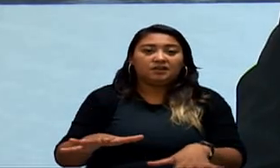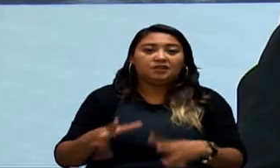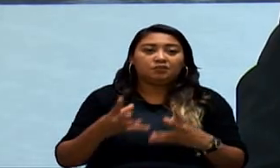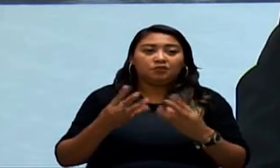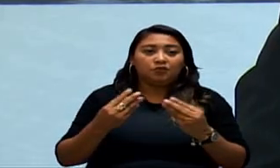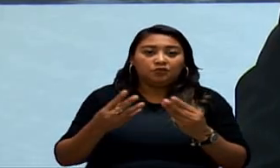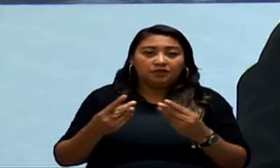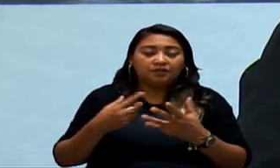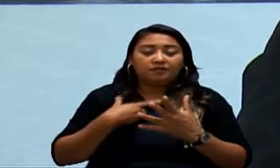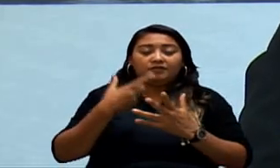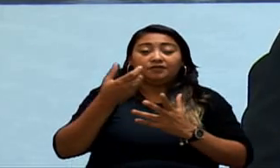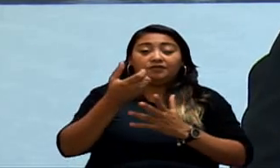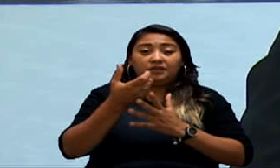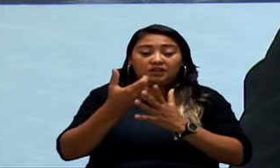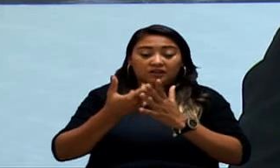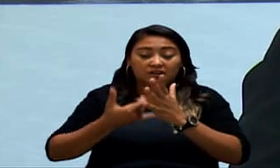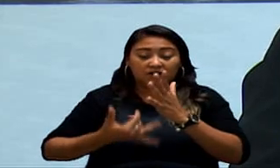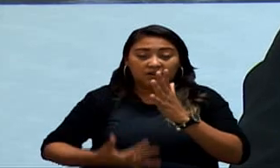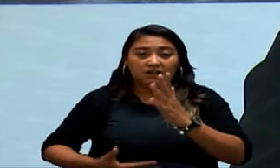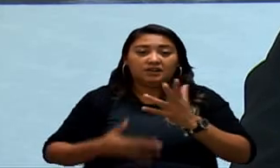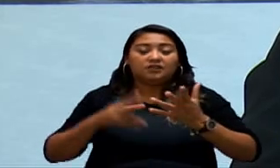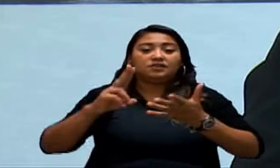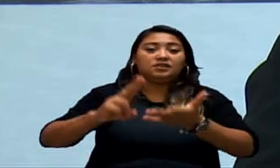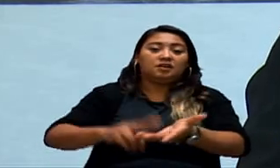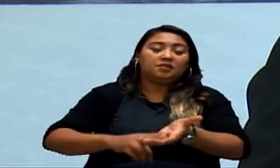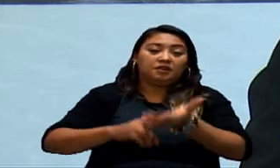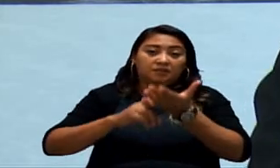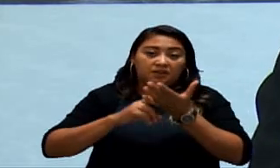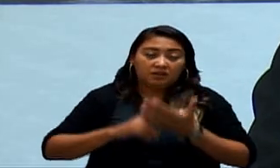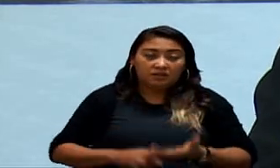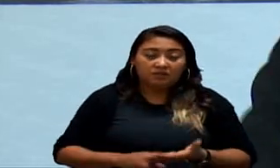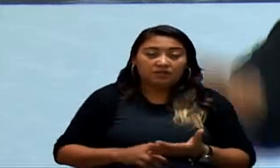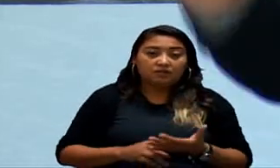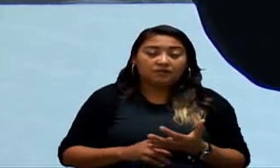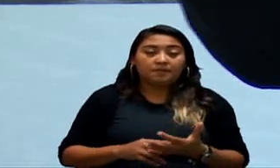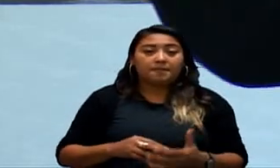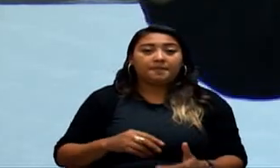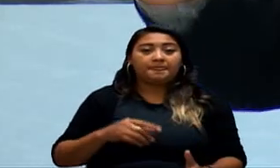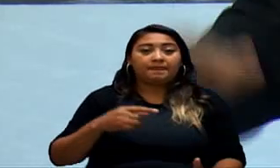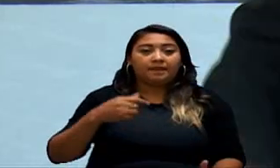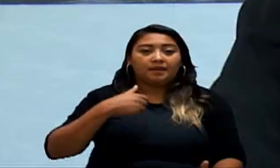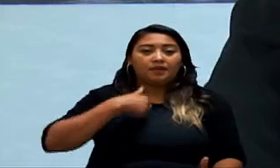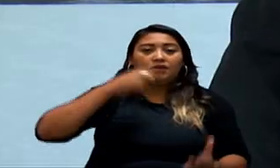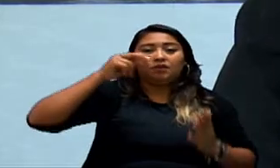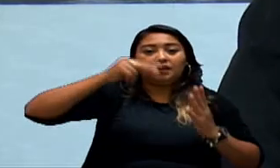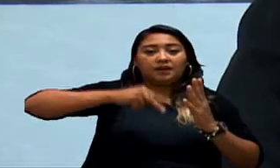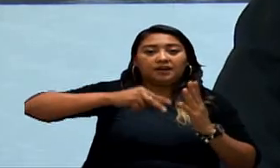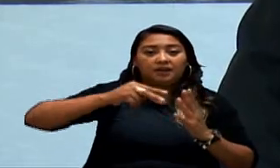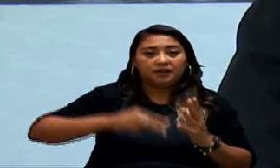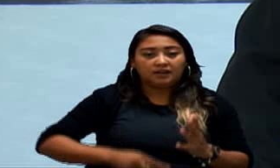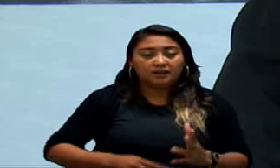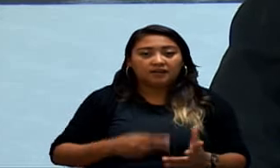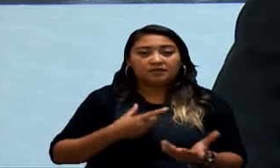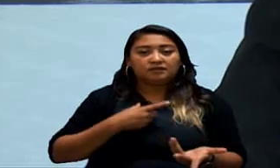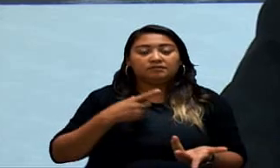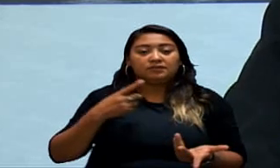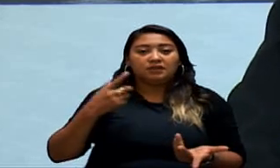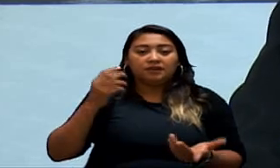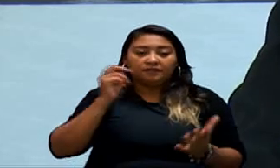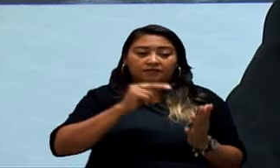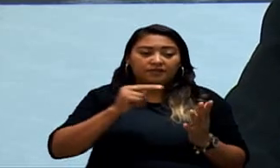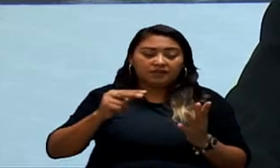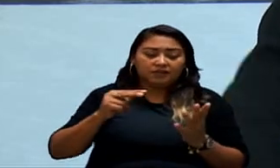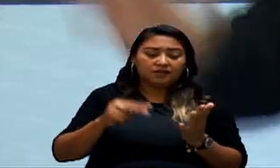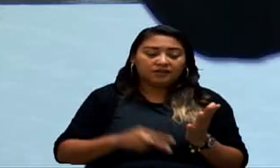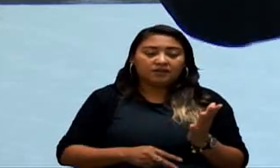tantas informações, tantos encaminhamentos. Eu só olhei por alto no projeto e falei, nossa, parece que eu vi isso em algum